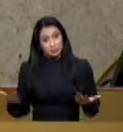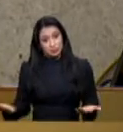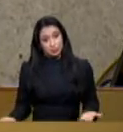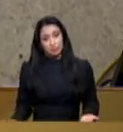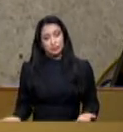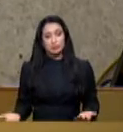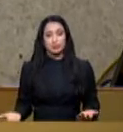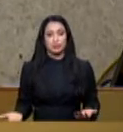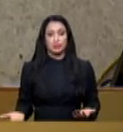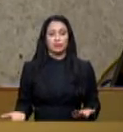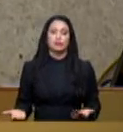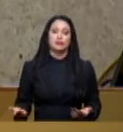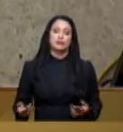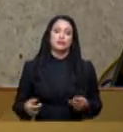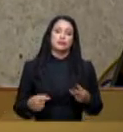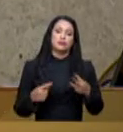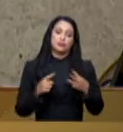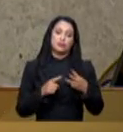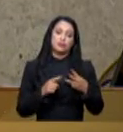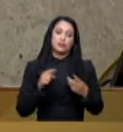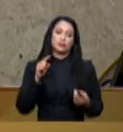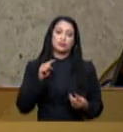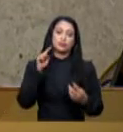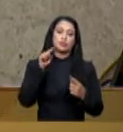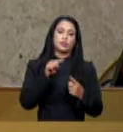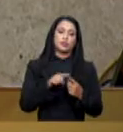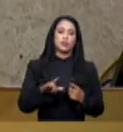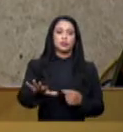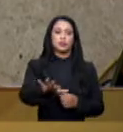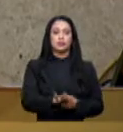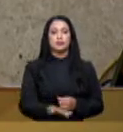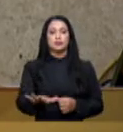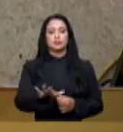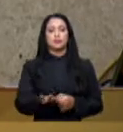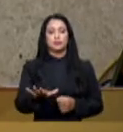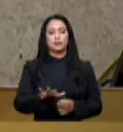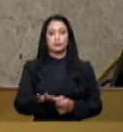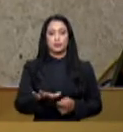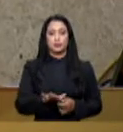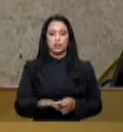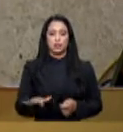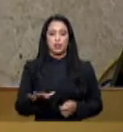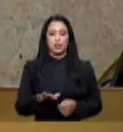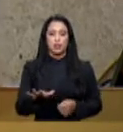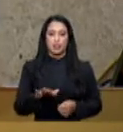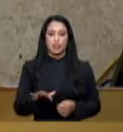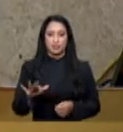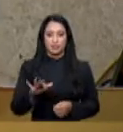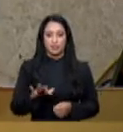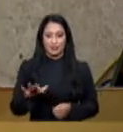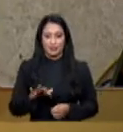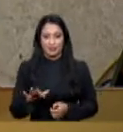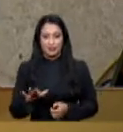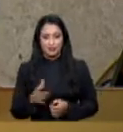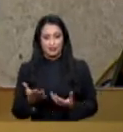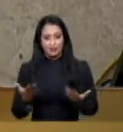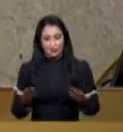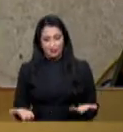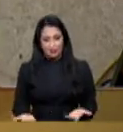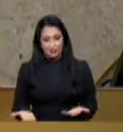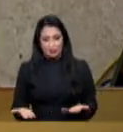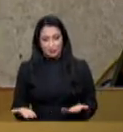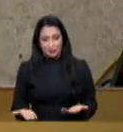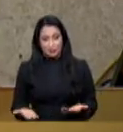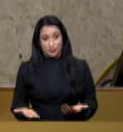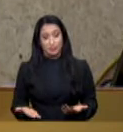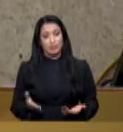o terceiro objetivo setorial diz respeito à regionalização instrumentalizada em